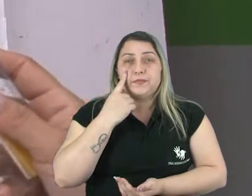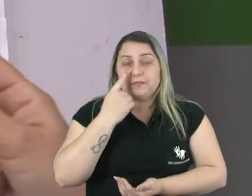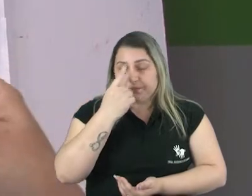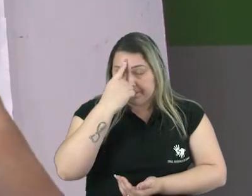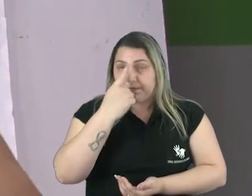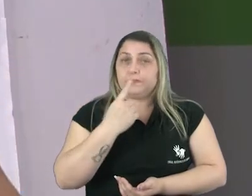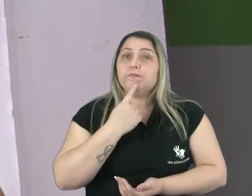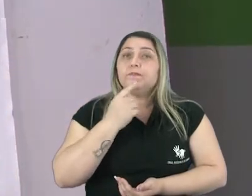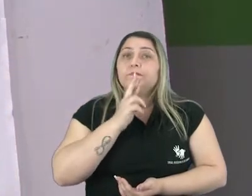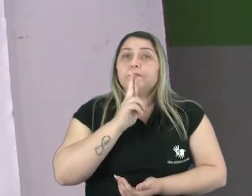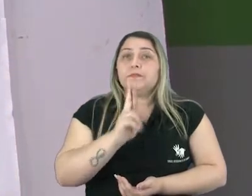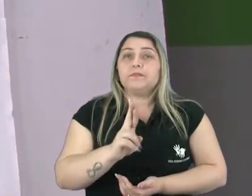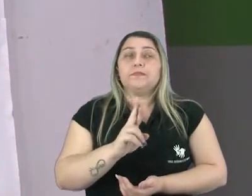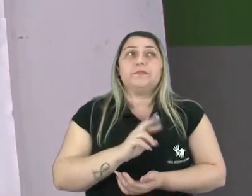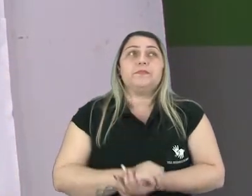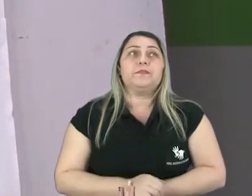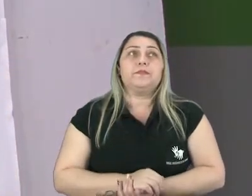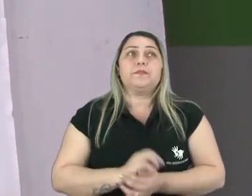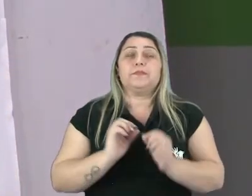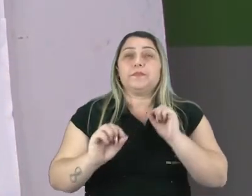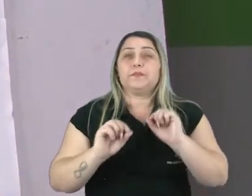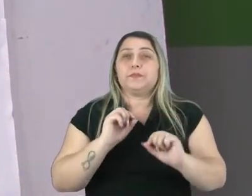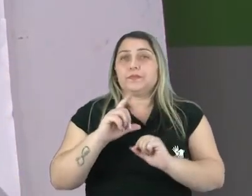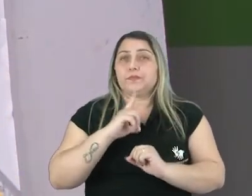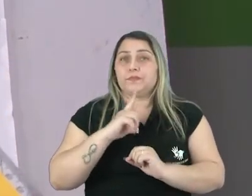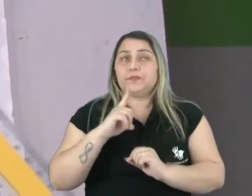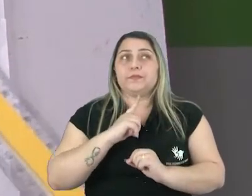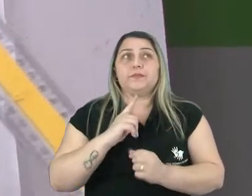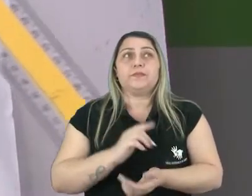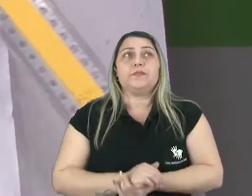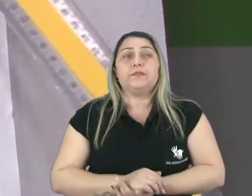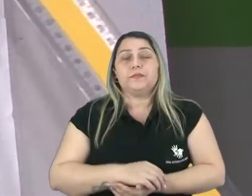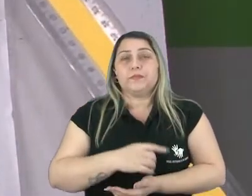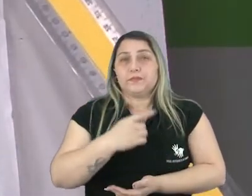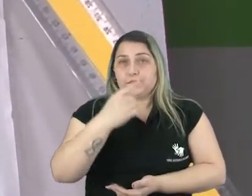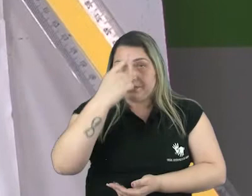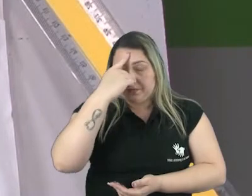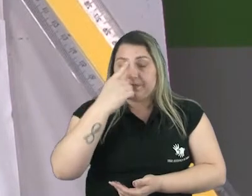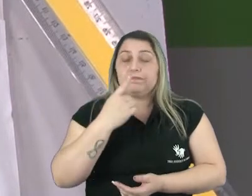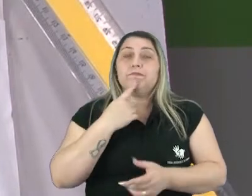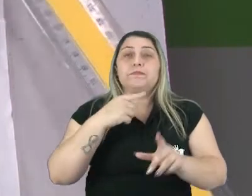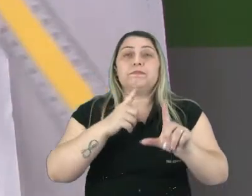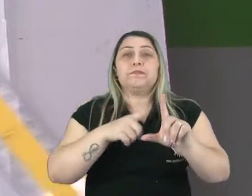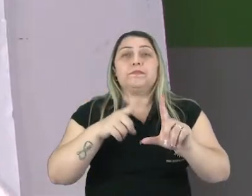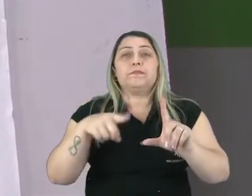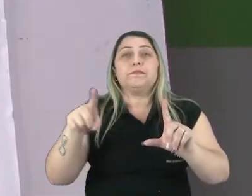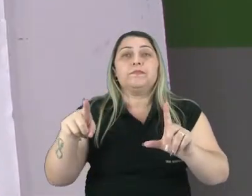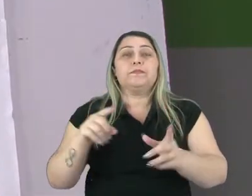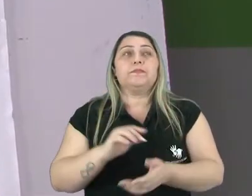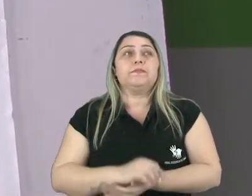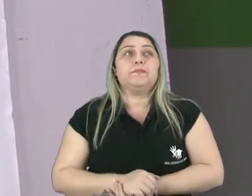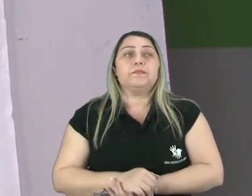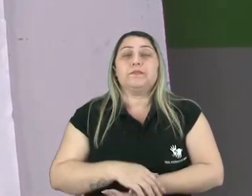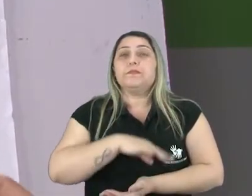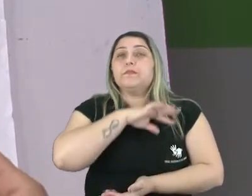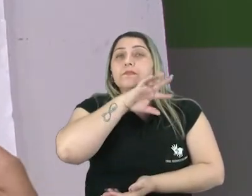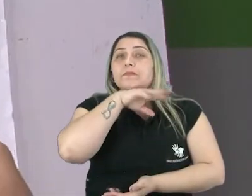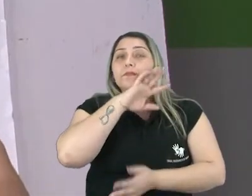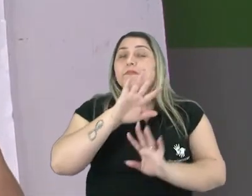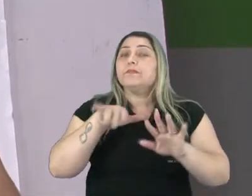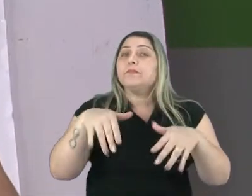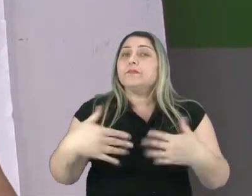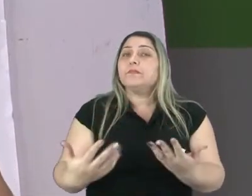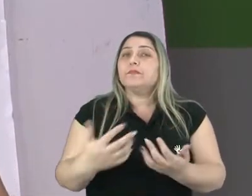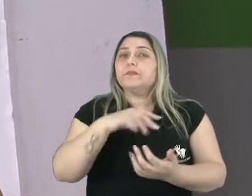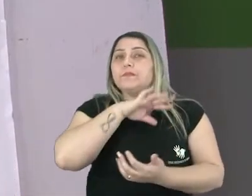responda. Vamos observar o que nós temos aqui. Temos a imagem de um gráfico de animais. Quais